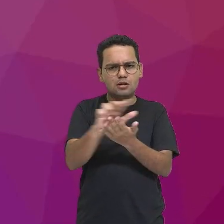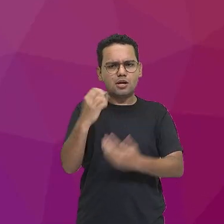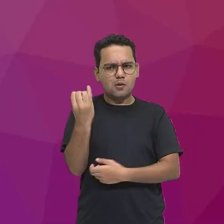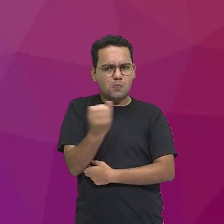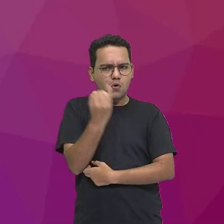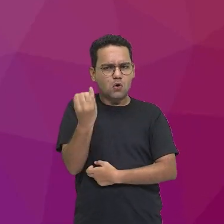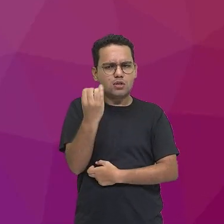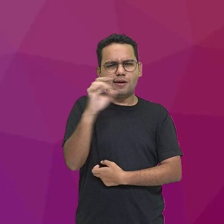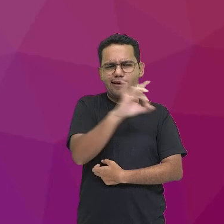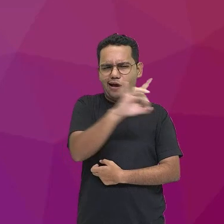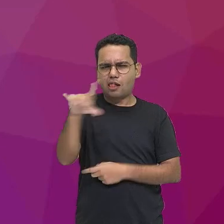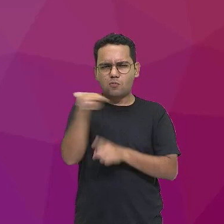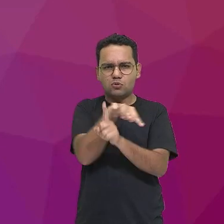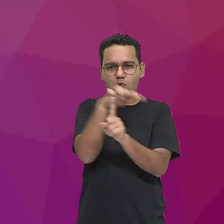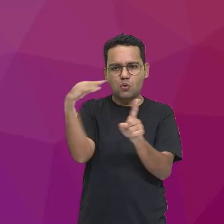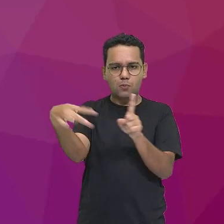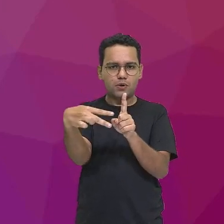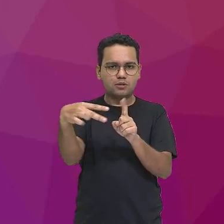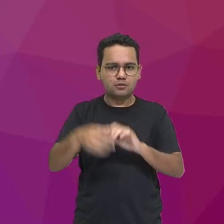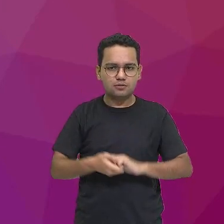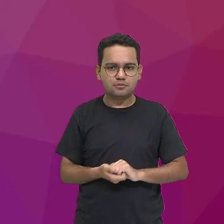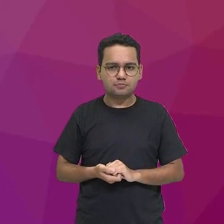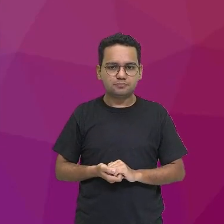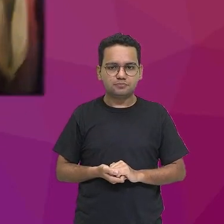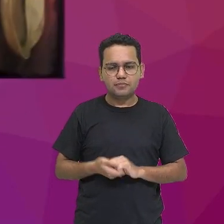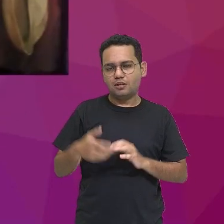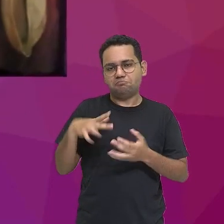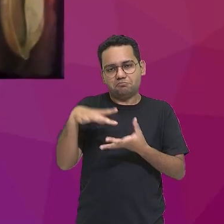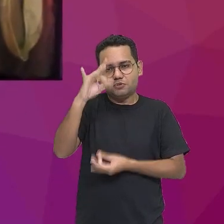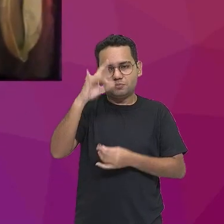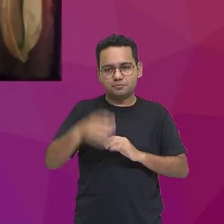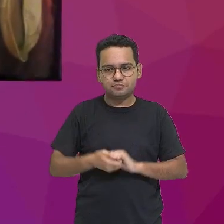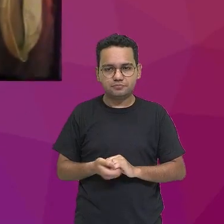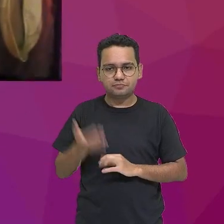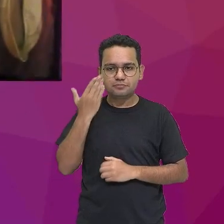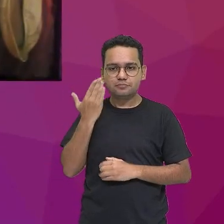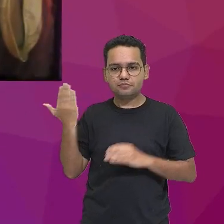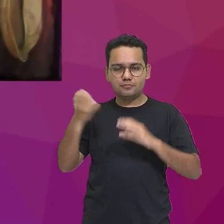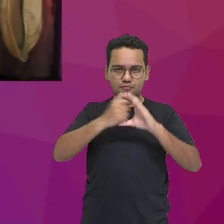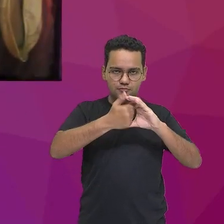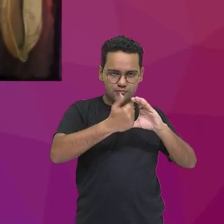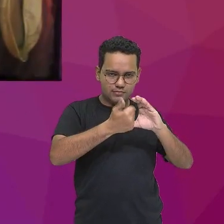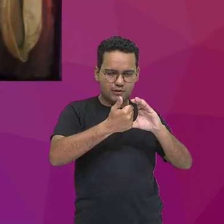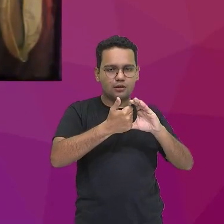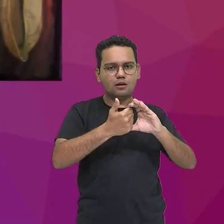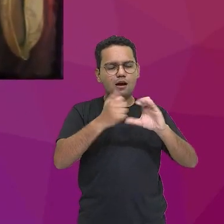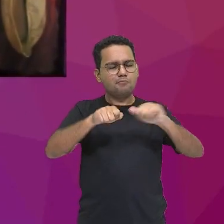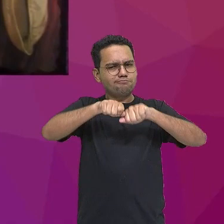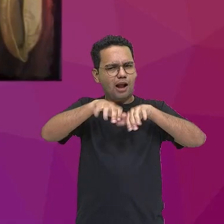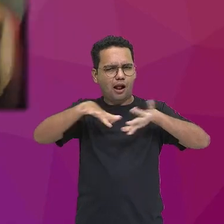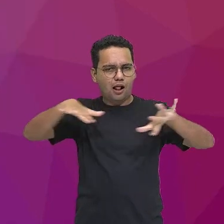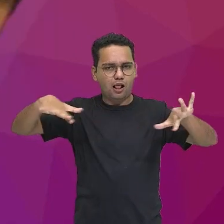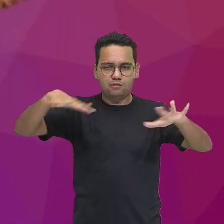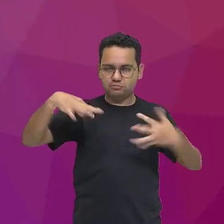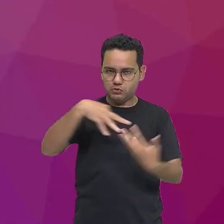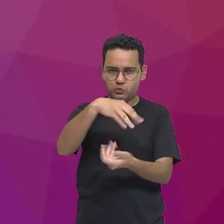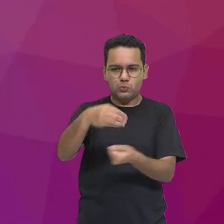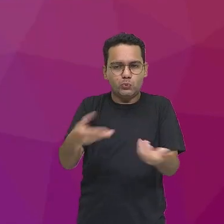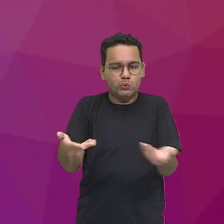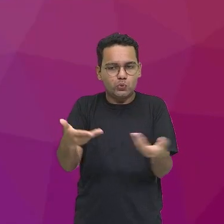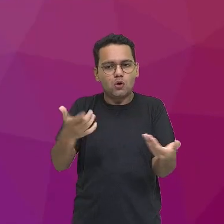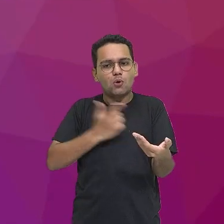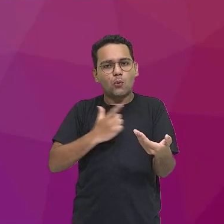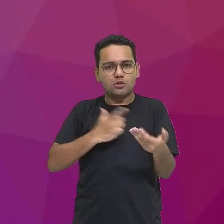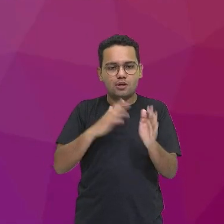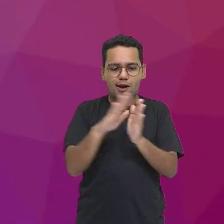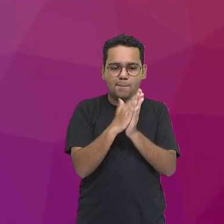cada uma com sua visão única e perspectiva espiritual. O cristianismo, que é uma das religiões mais difundidas no mundo, apresenta a narrativa